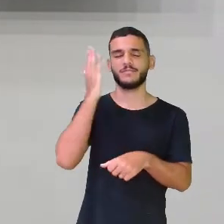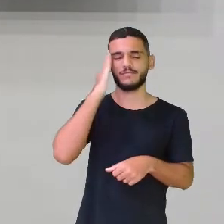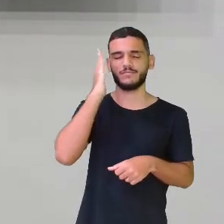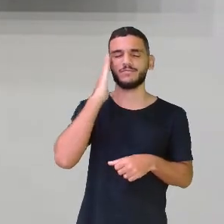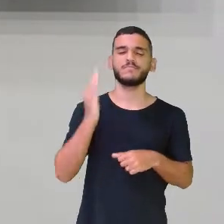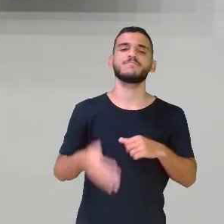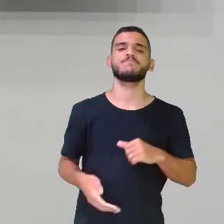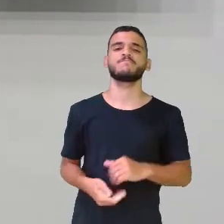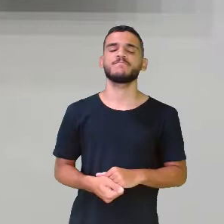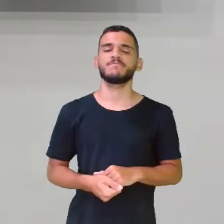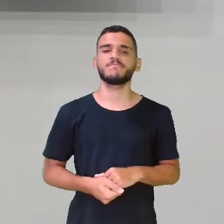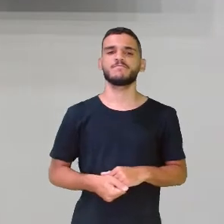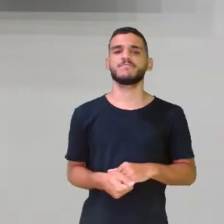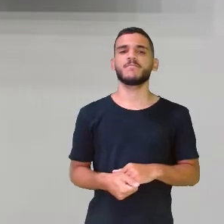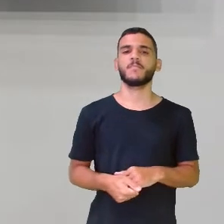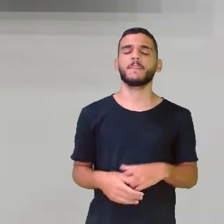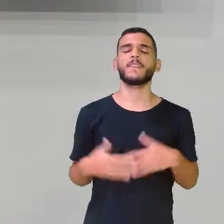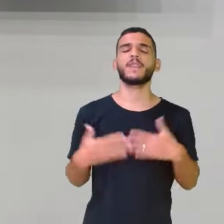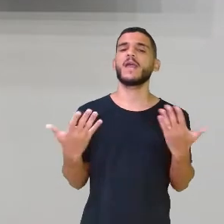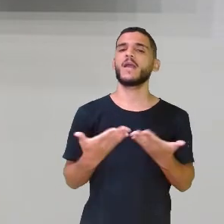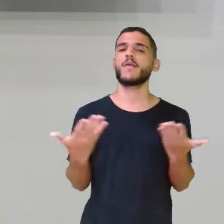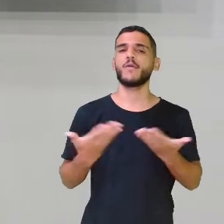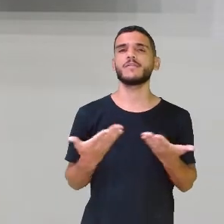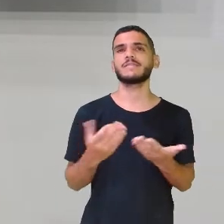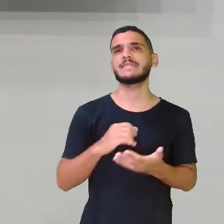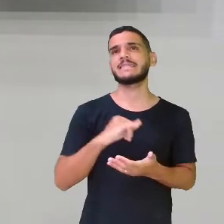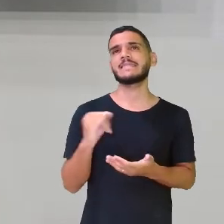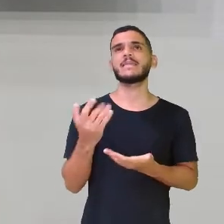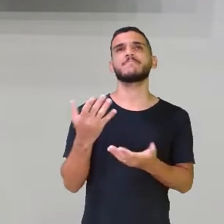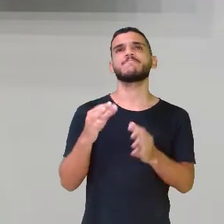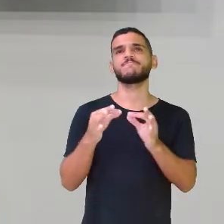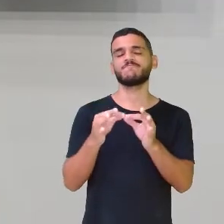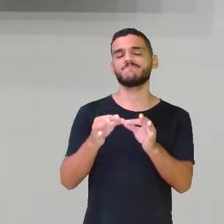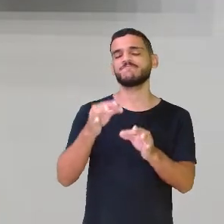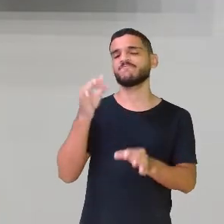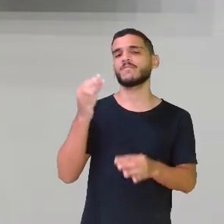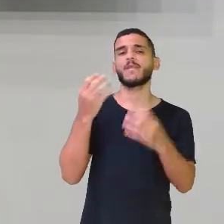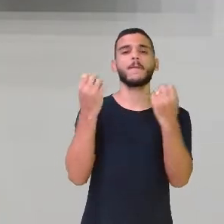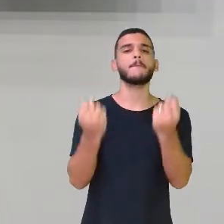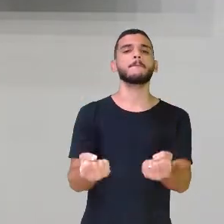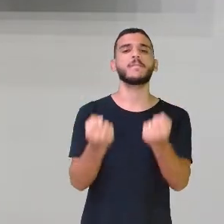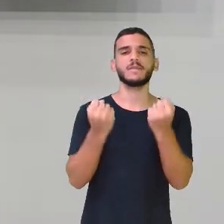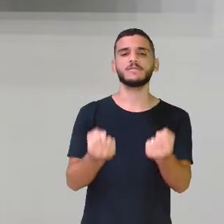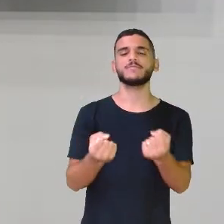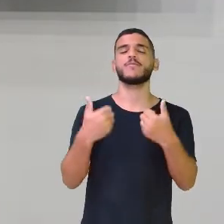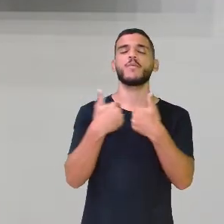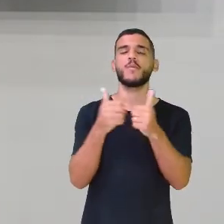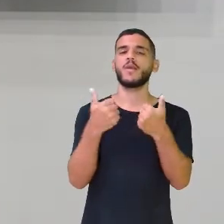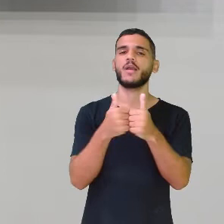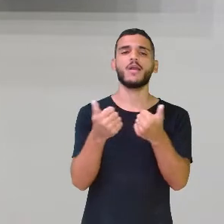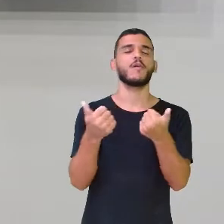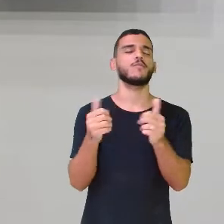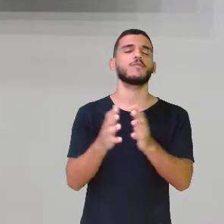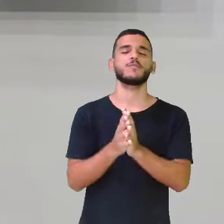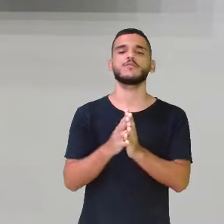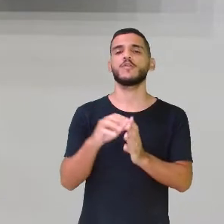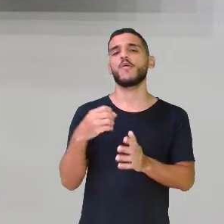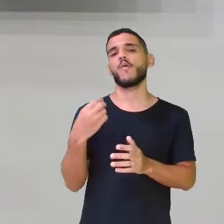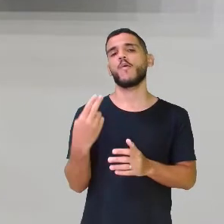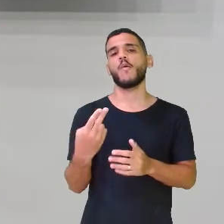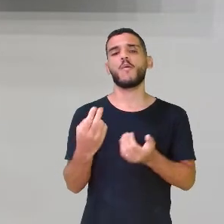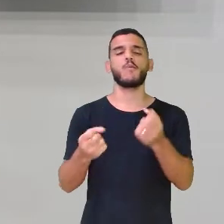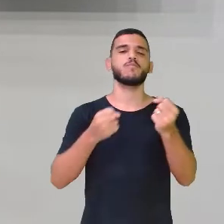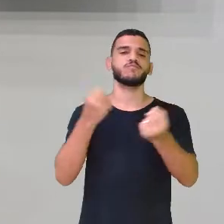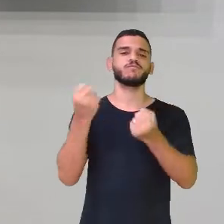Já se eu quisesse medir um carro, se você quisesse medir, por exemplo, o ônibus, o